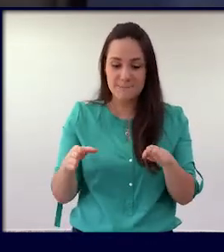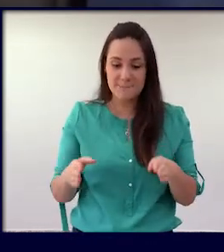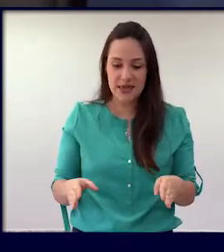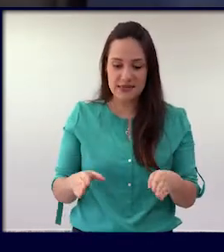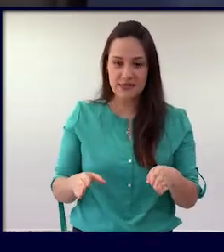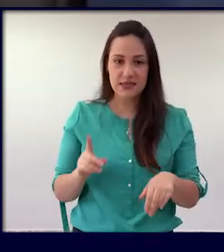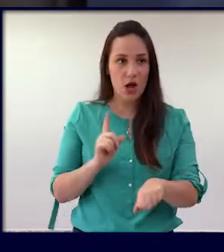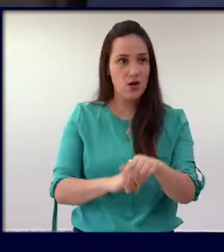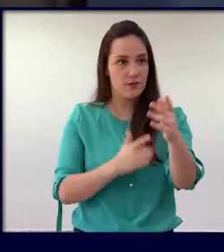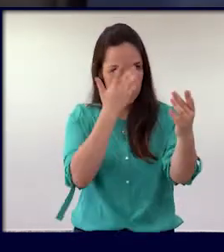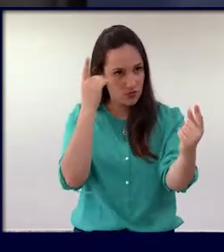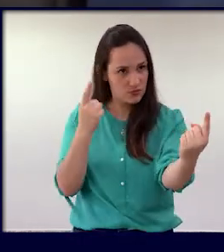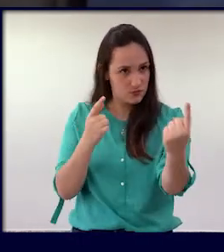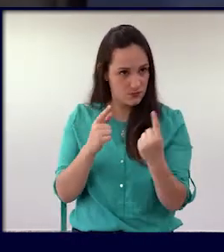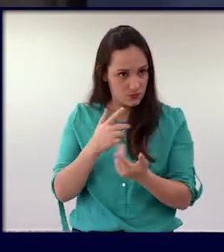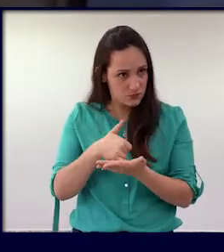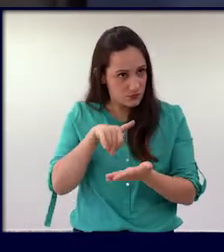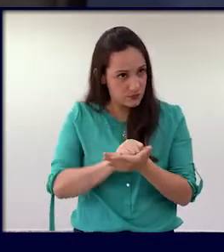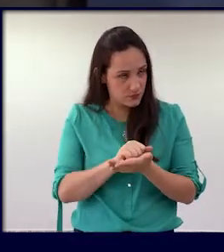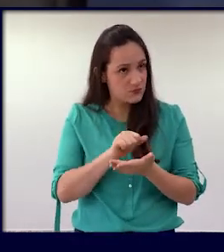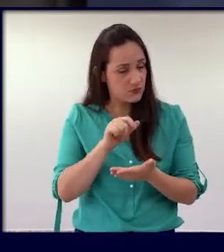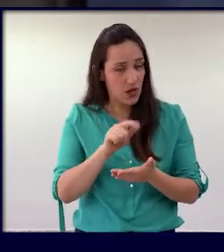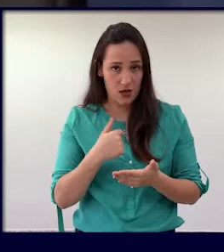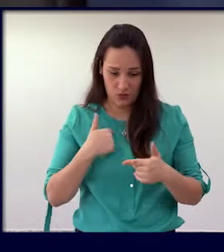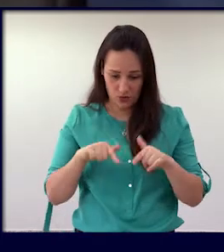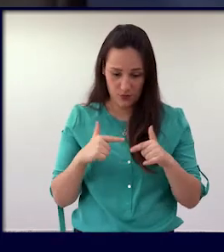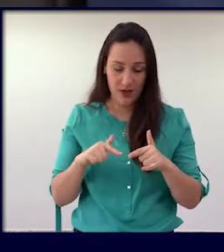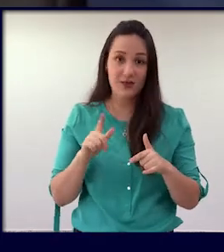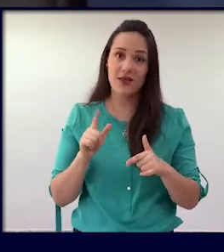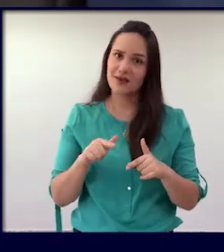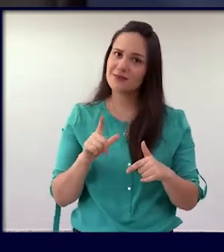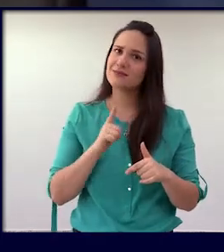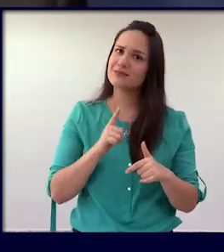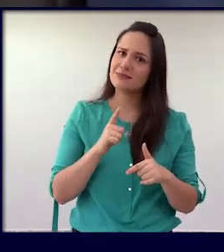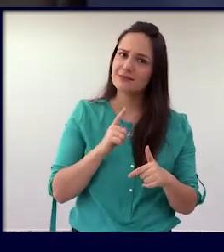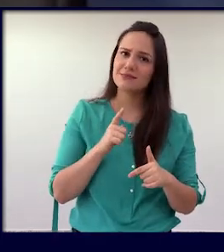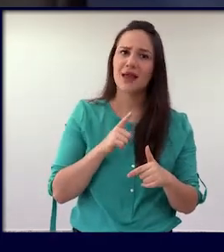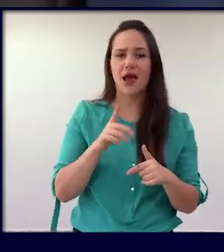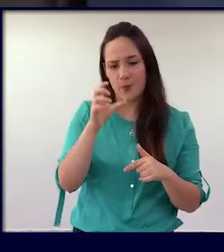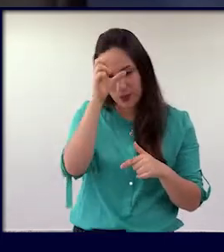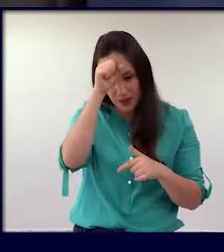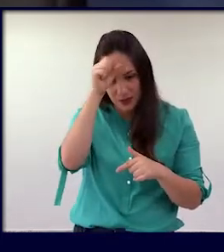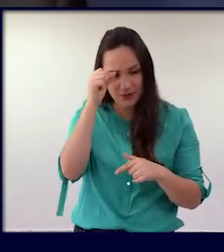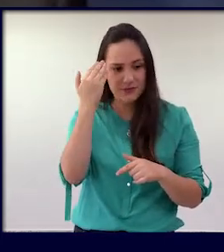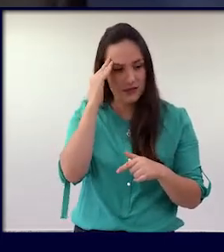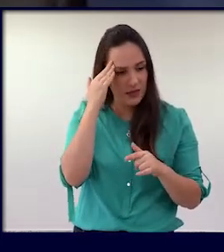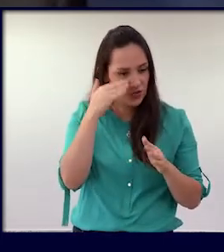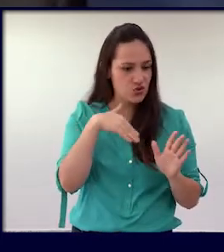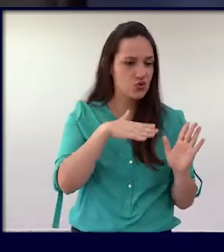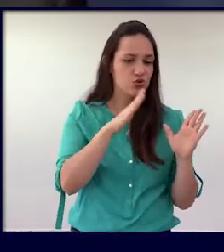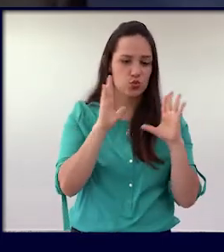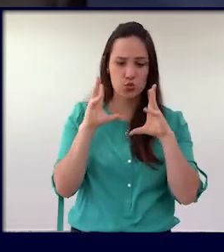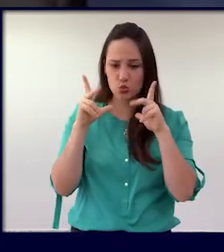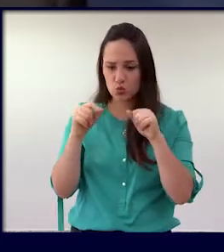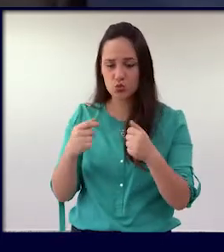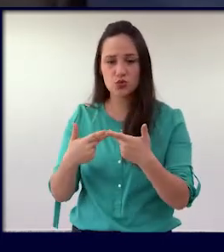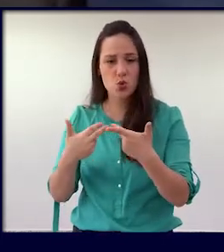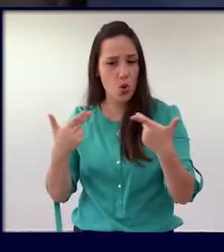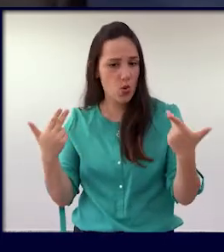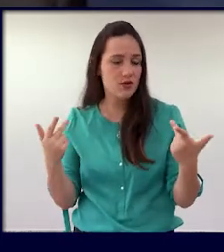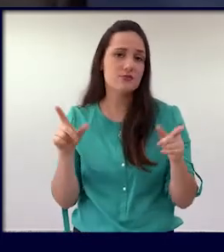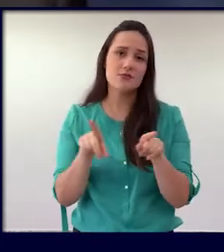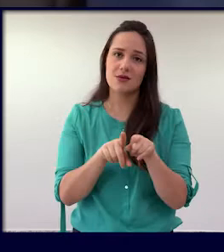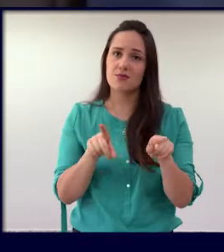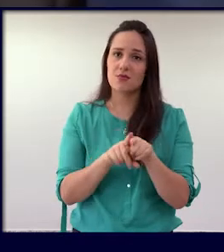tem a oportunidade de participar ativamente de todo esse processo. Ele vai receber conhecimento, ele vai entender como tudo